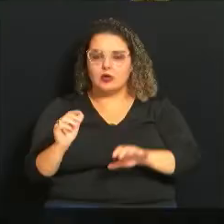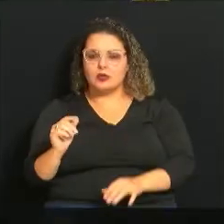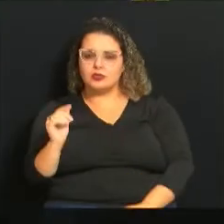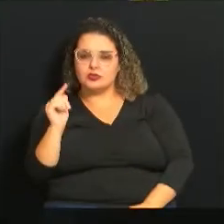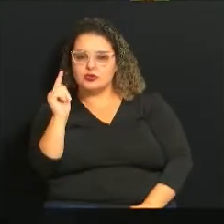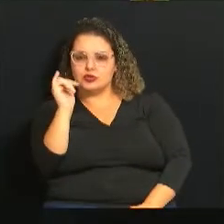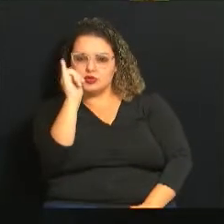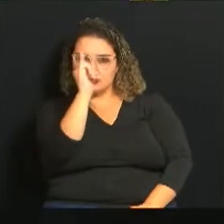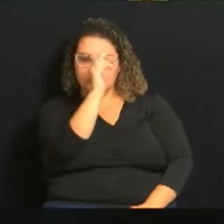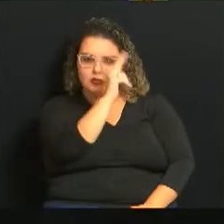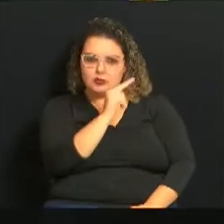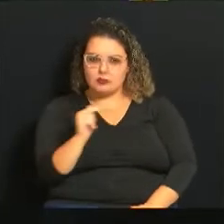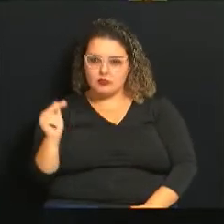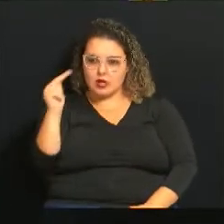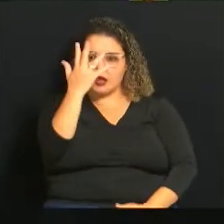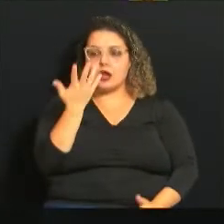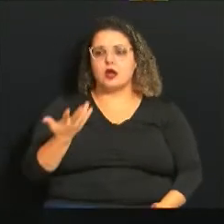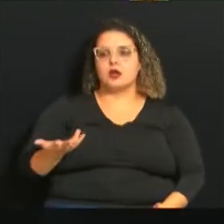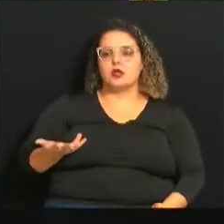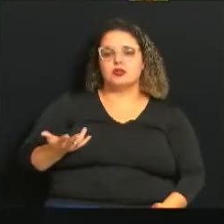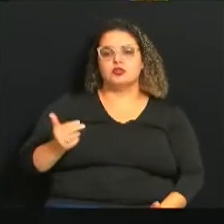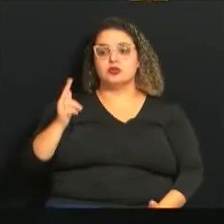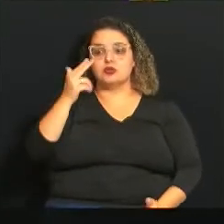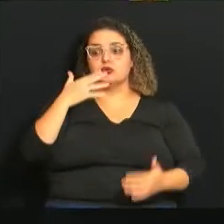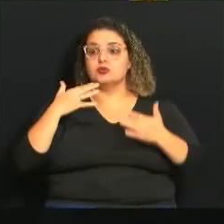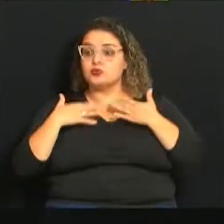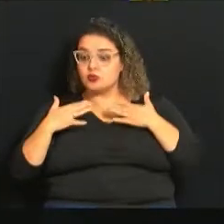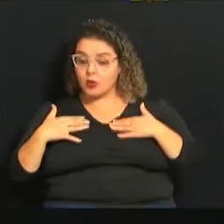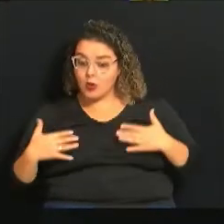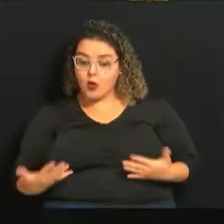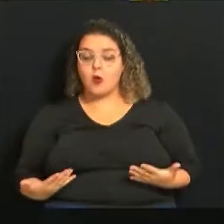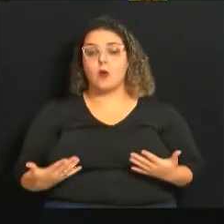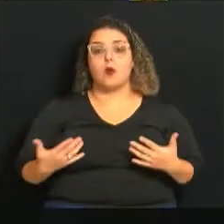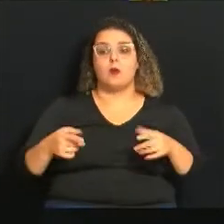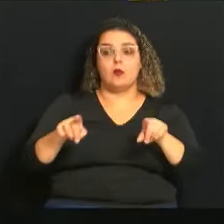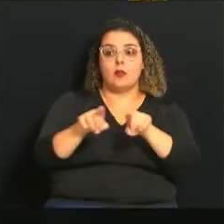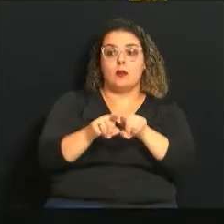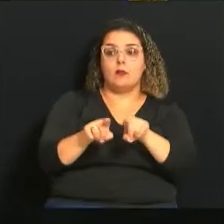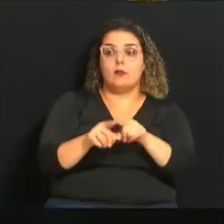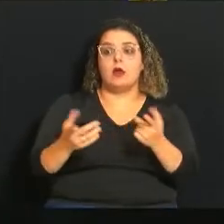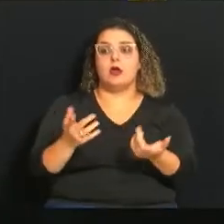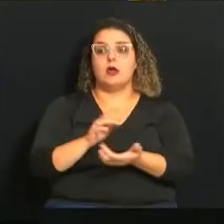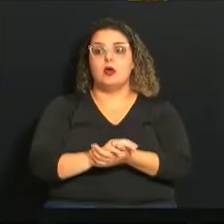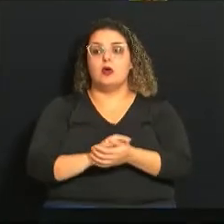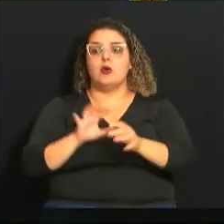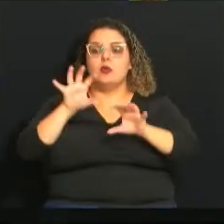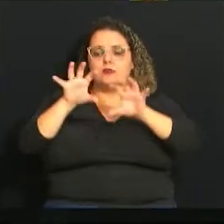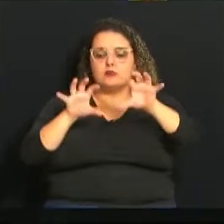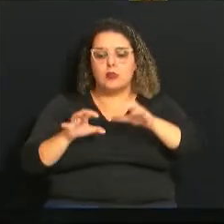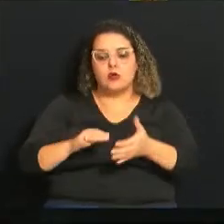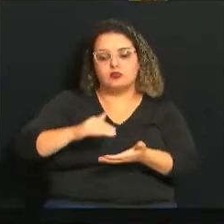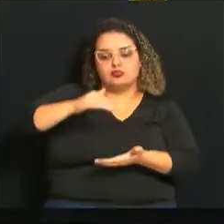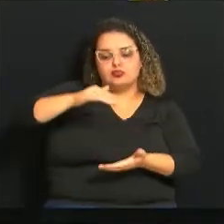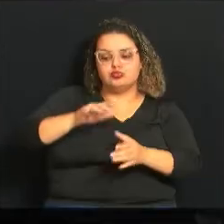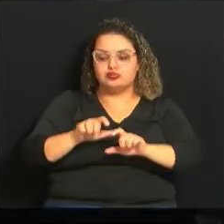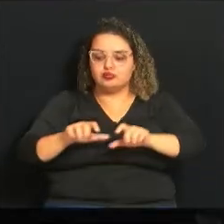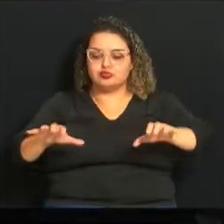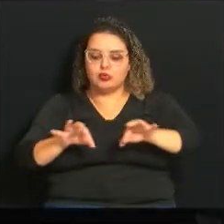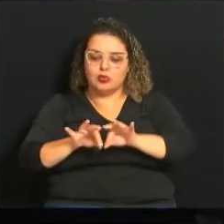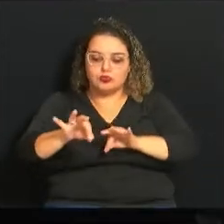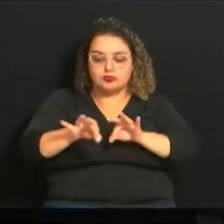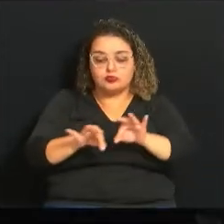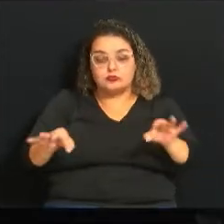perspectiva, de desenho de anatomia, de corpo humano, formas, volumes. Fora também toda